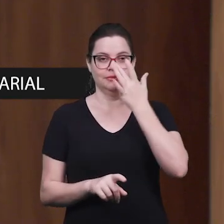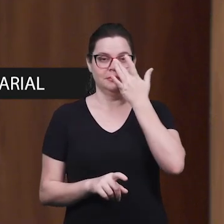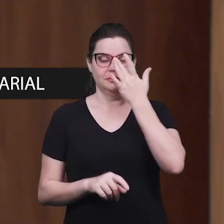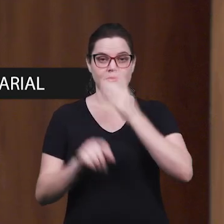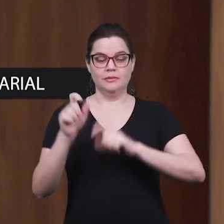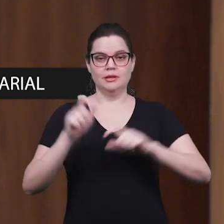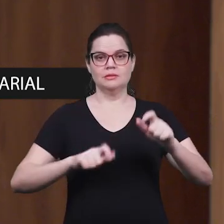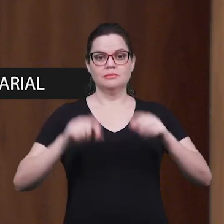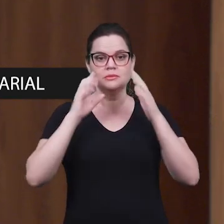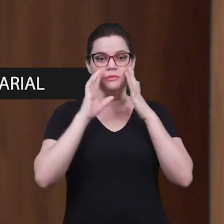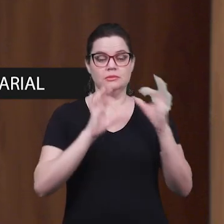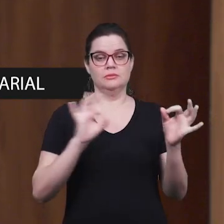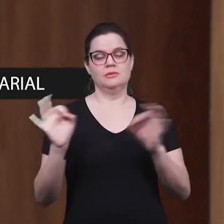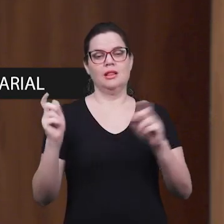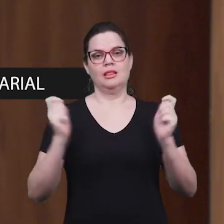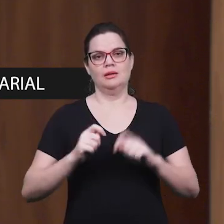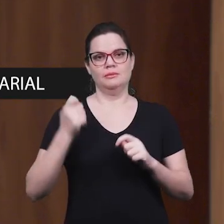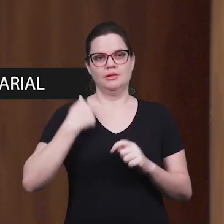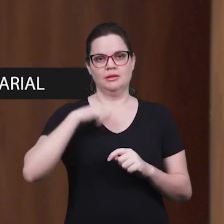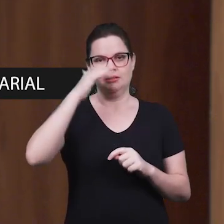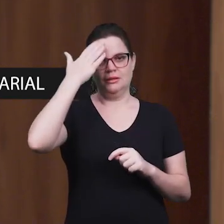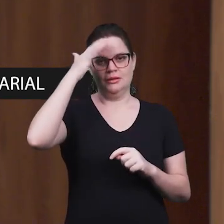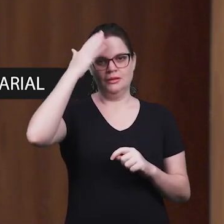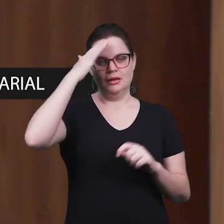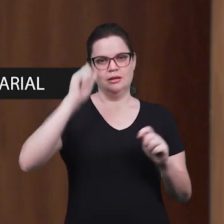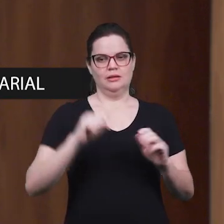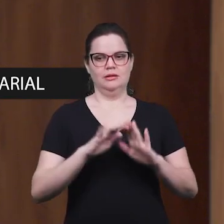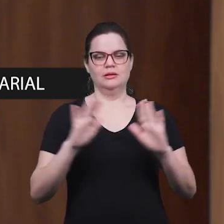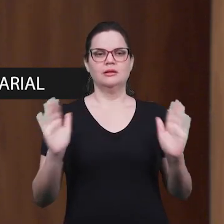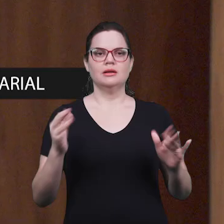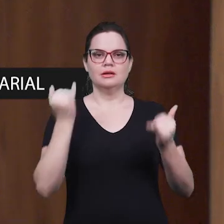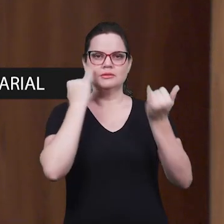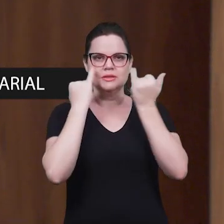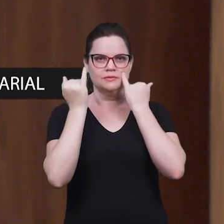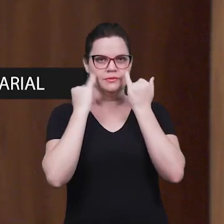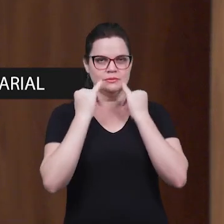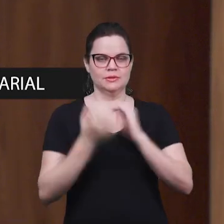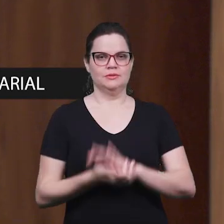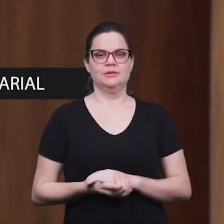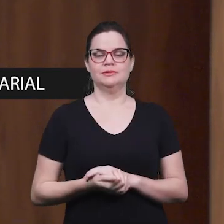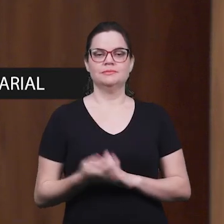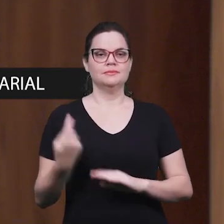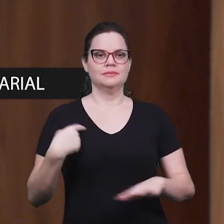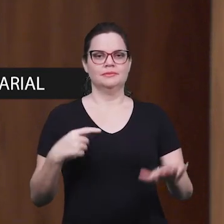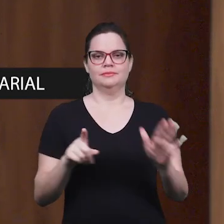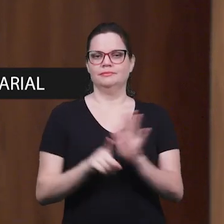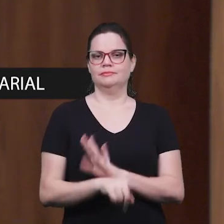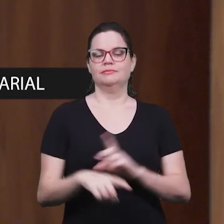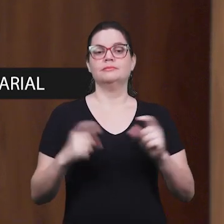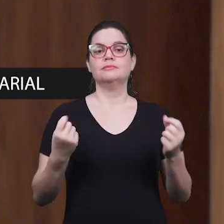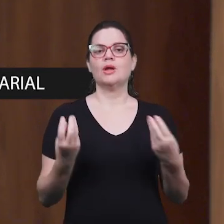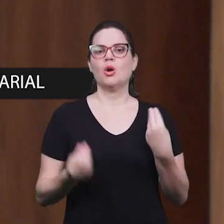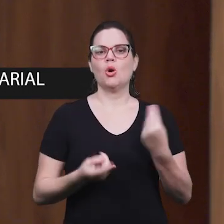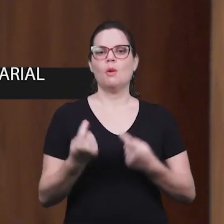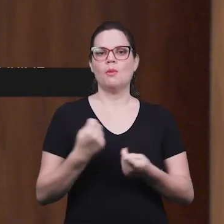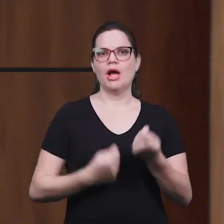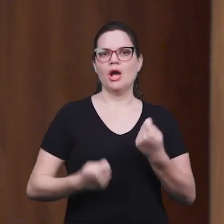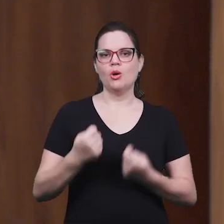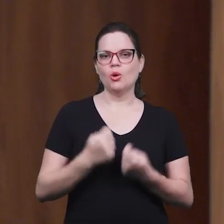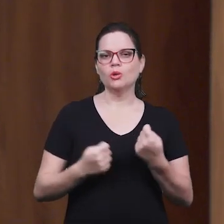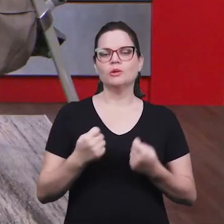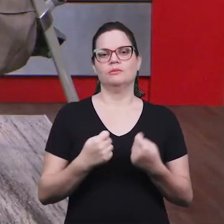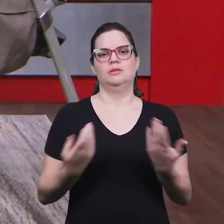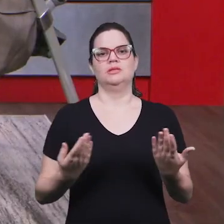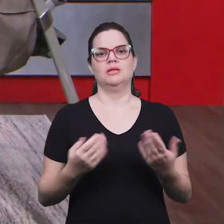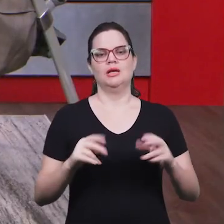assistem possam saber um pouco mais dessa informação tão importante. E a primeira pergunta que eu queria fazer é: como economizar com tarifas